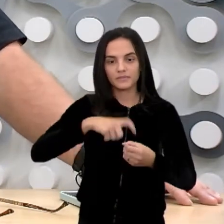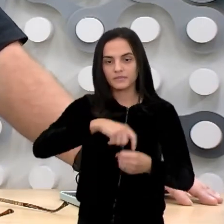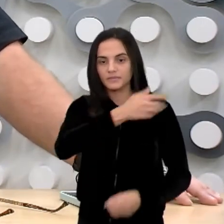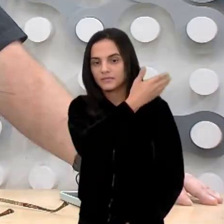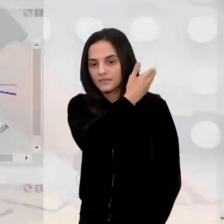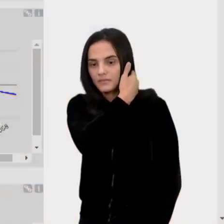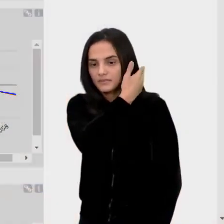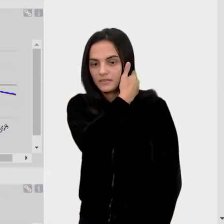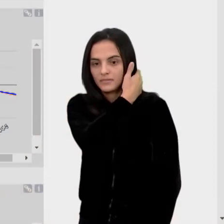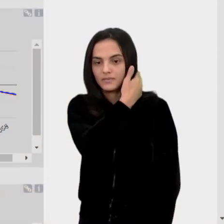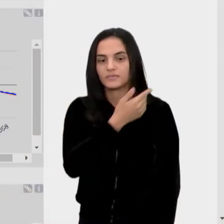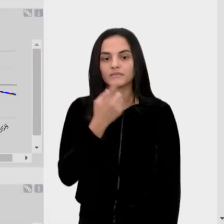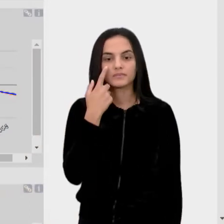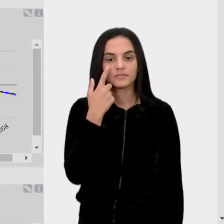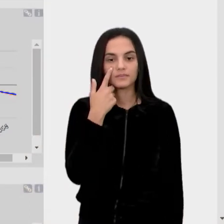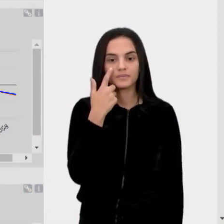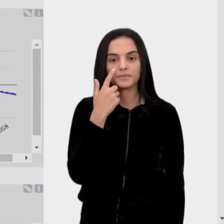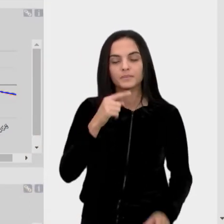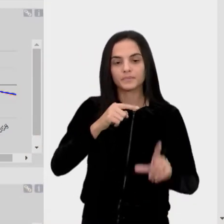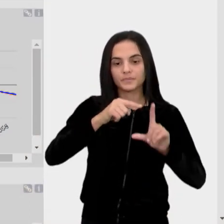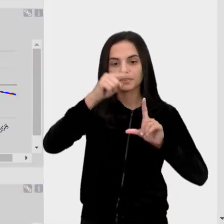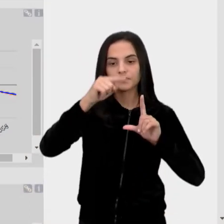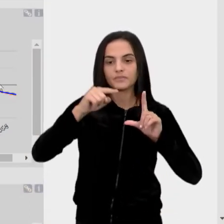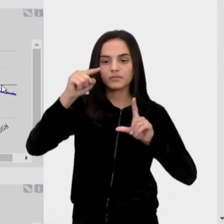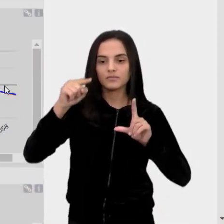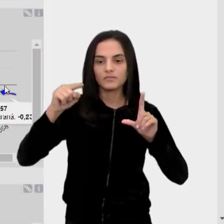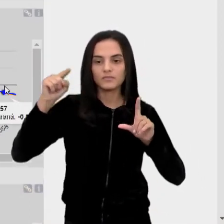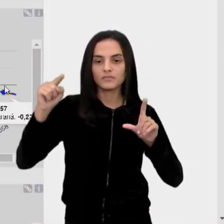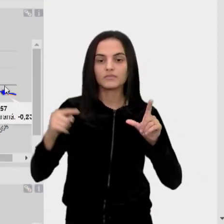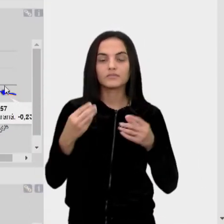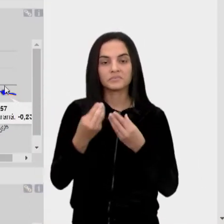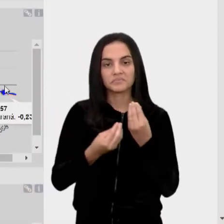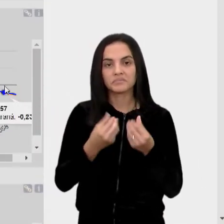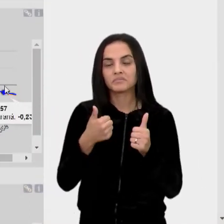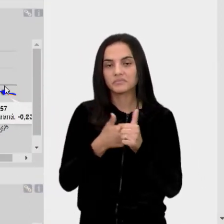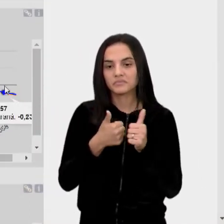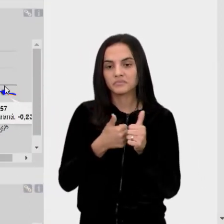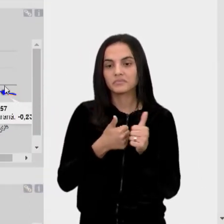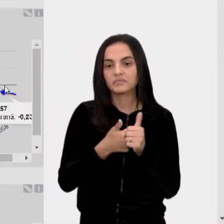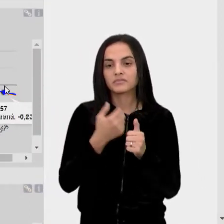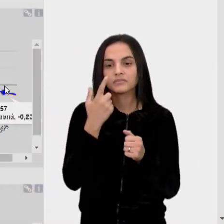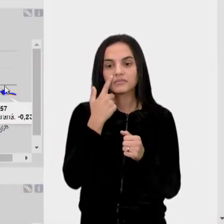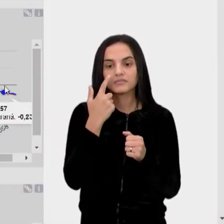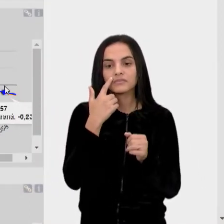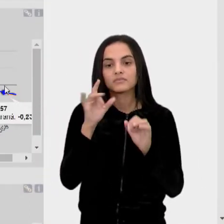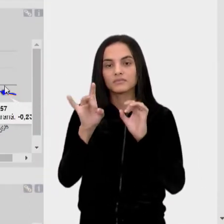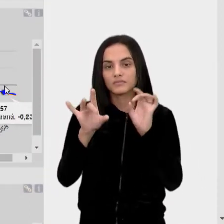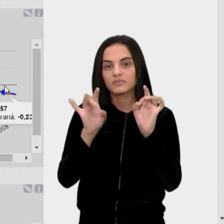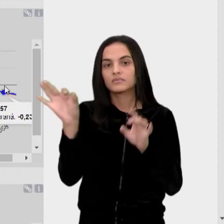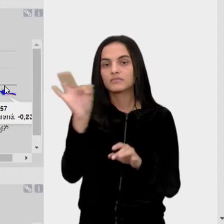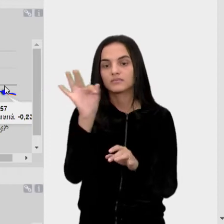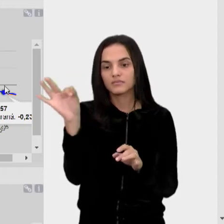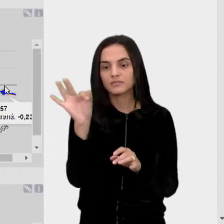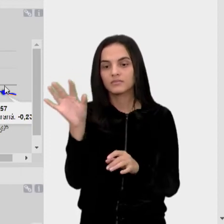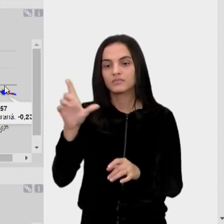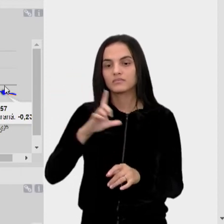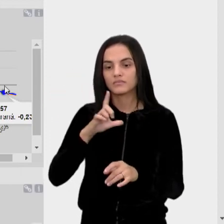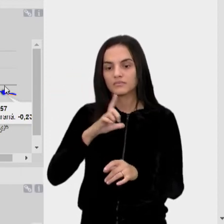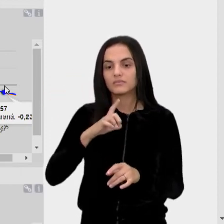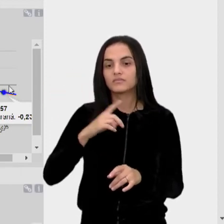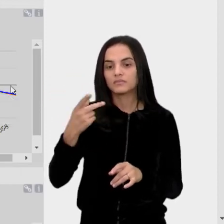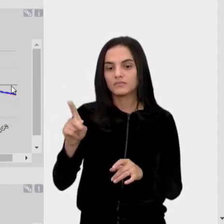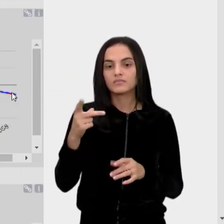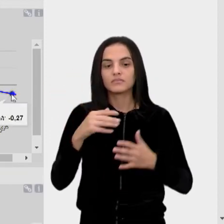gente vai ver aqui, né, no gráfico, né, como é bem próximo. Então veja como cada federação tem, né, os